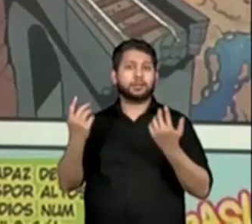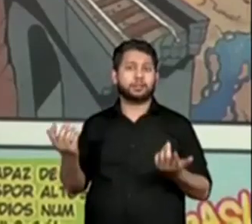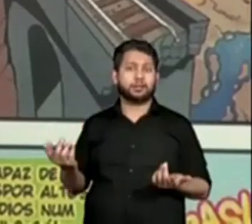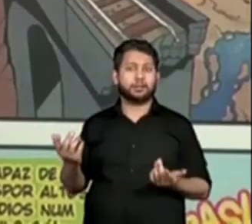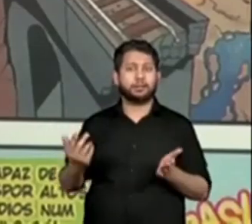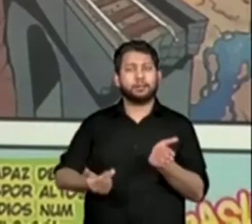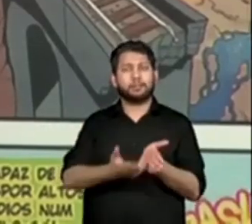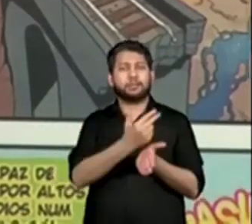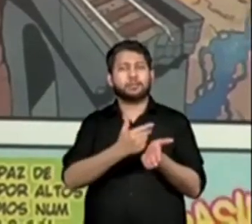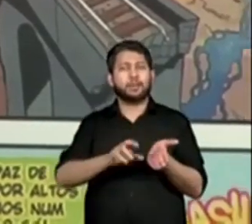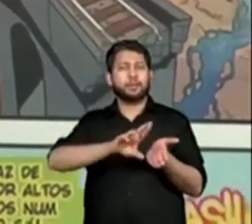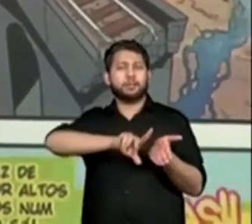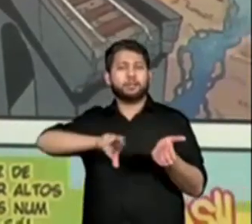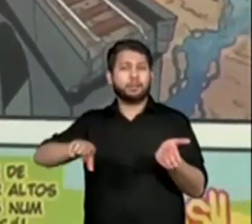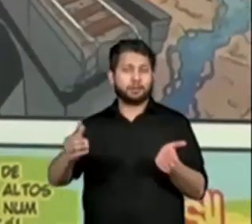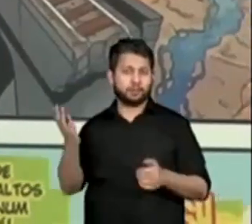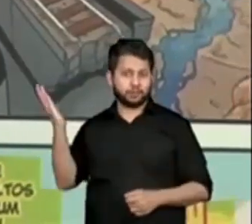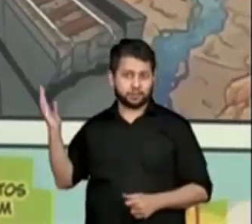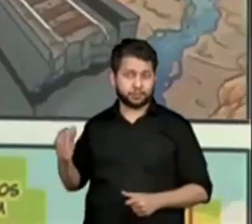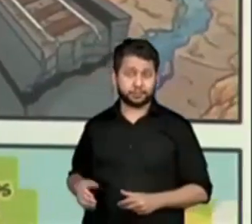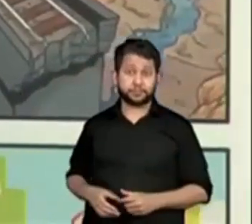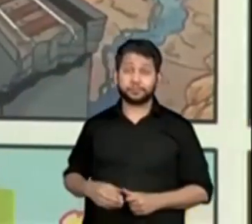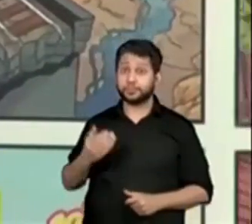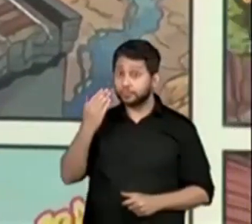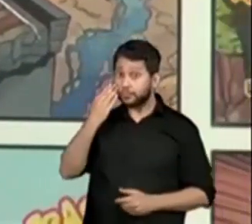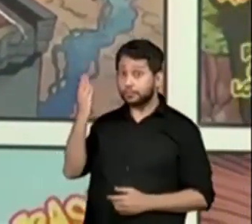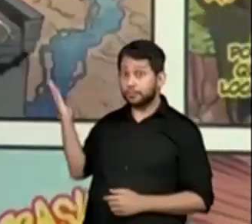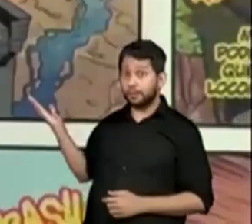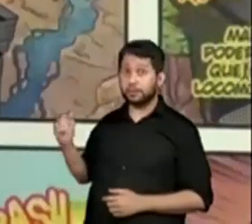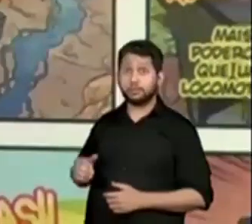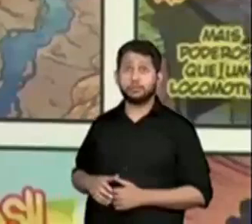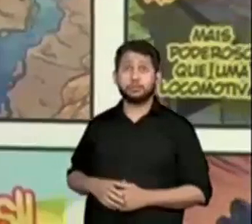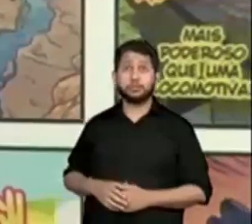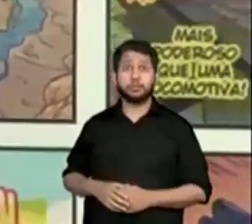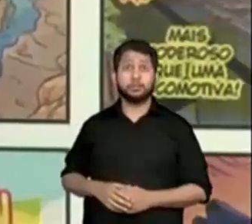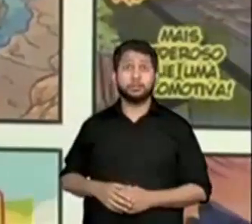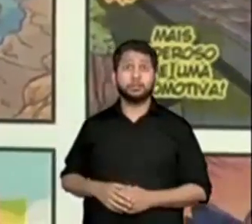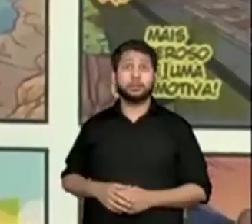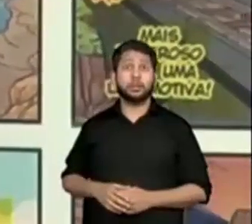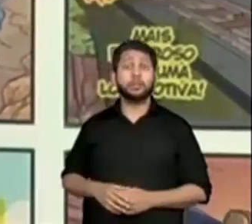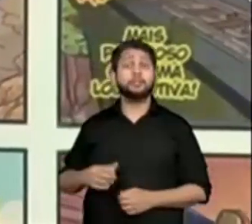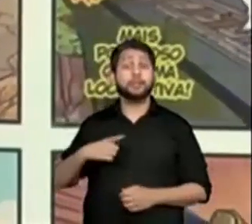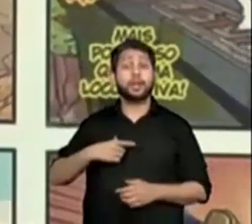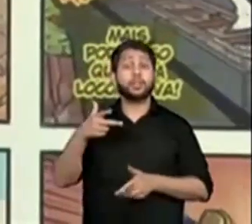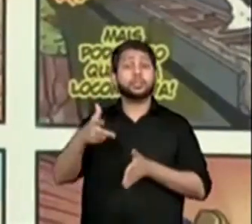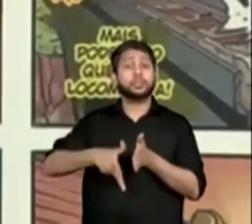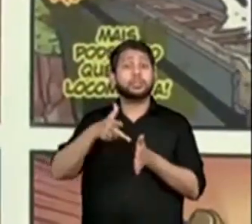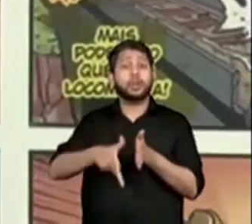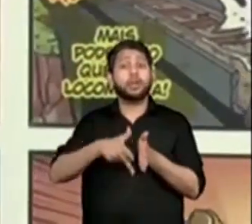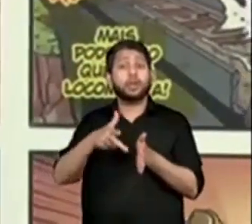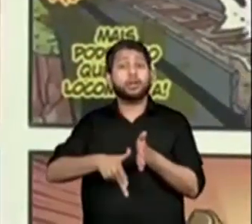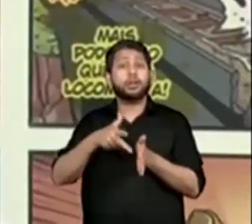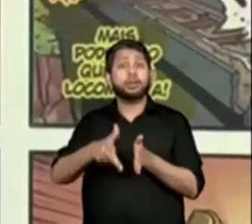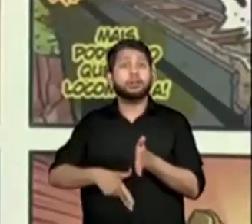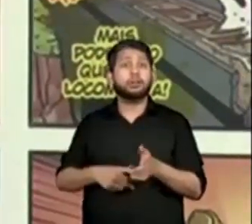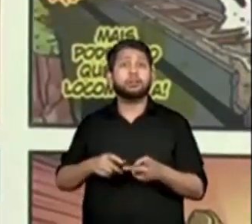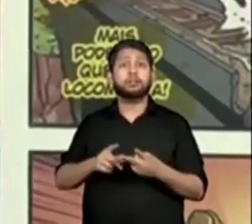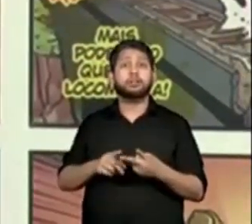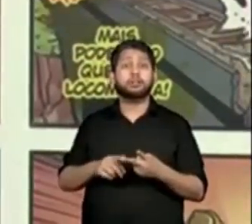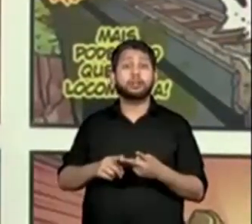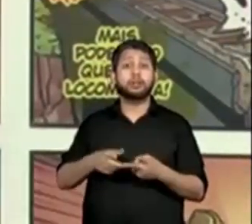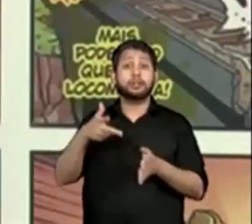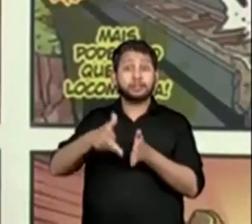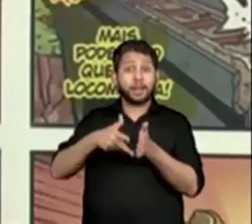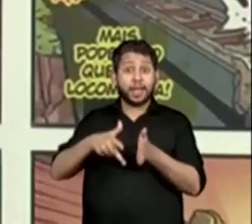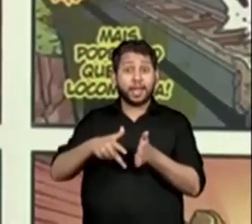muita ilustração. Ó, no quadro ao lado, eu tenho o desenho do trem, a